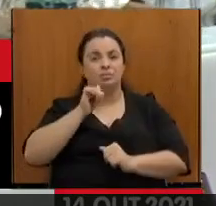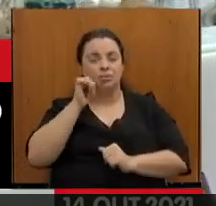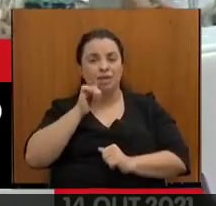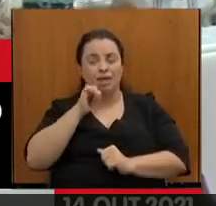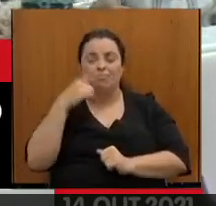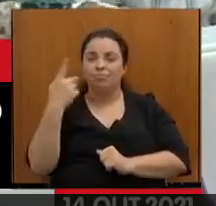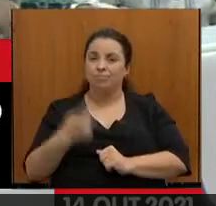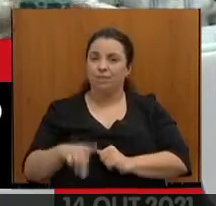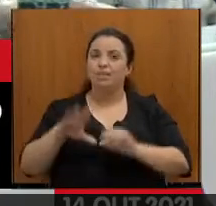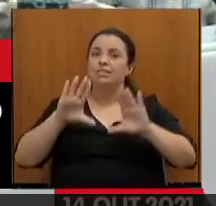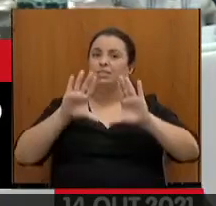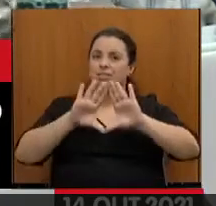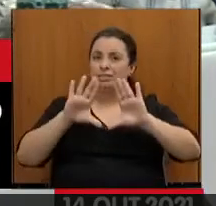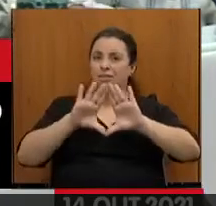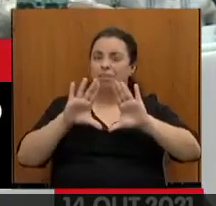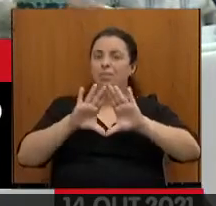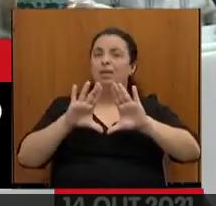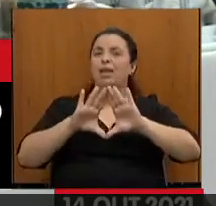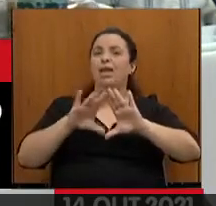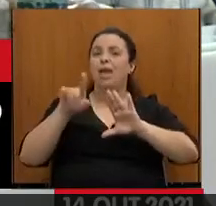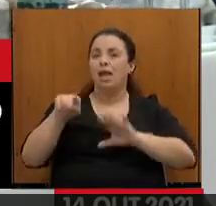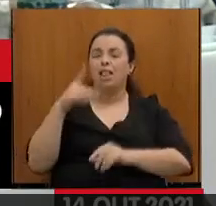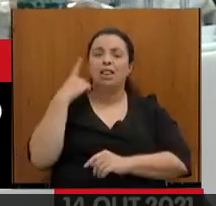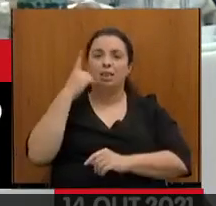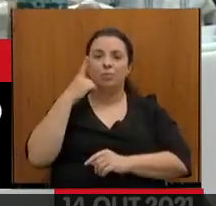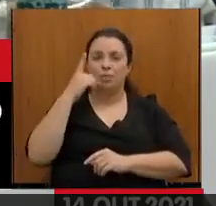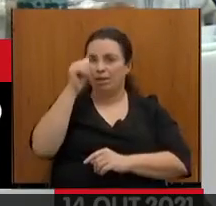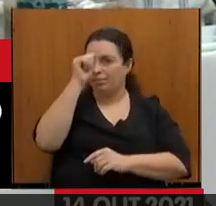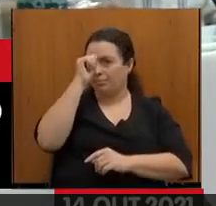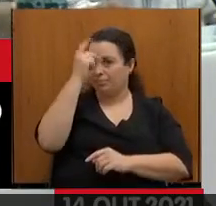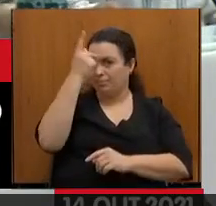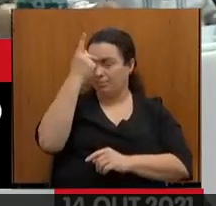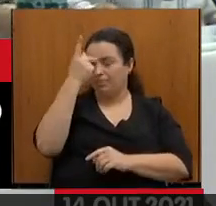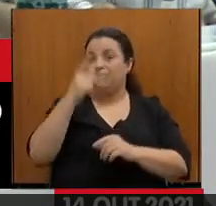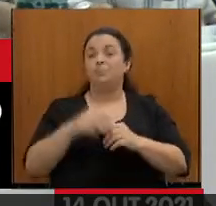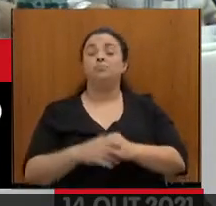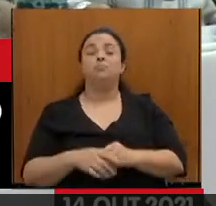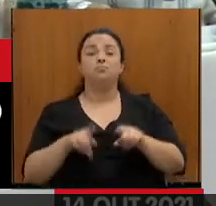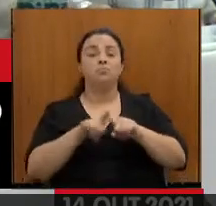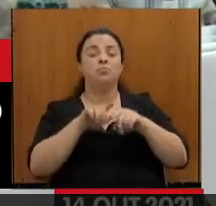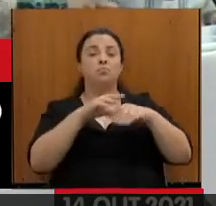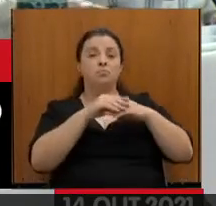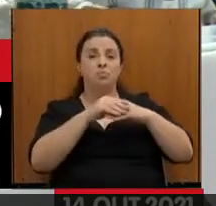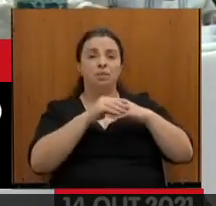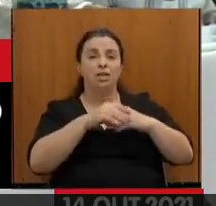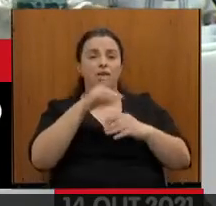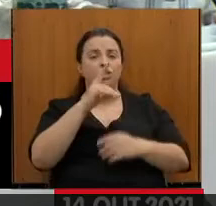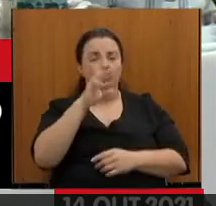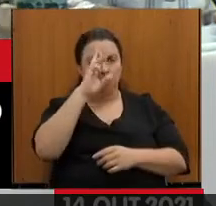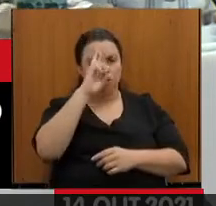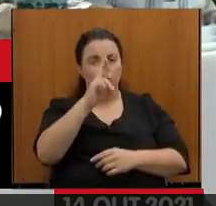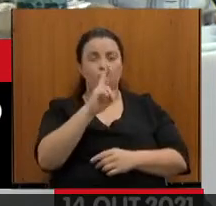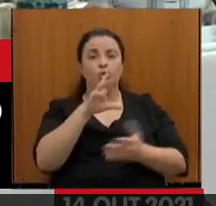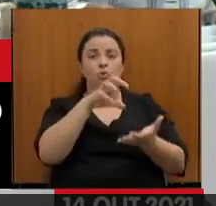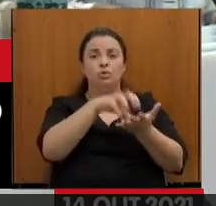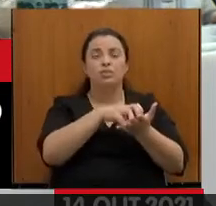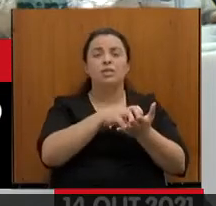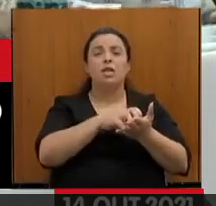Assembleia Legislativa do Estado de Minas Gerais, deputada Ana Paula Siqueira. Saudar também a diretora do Centro